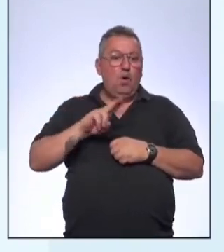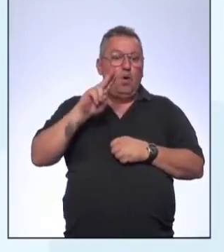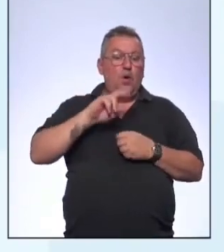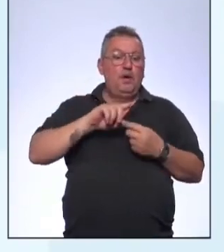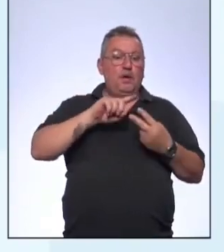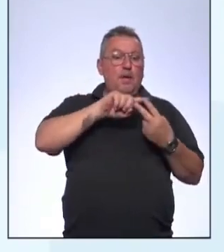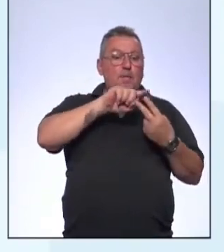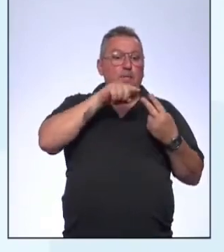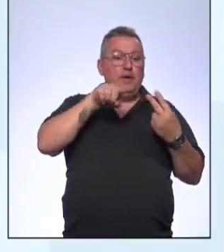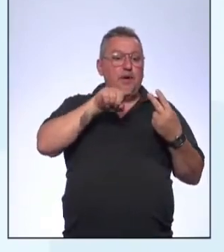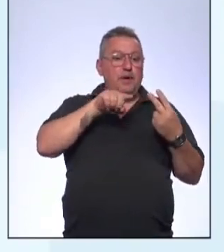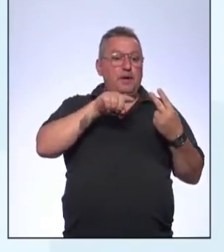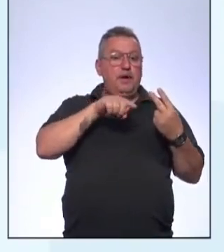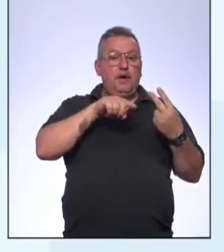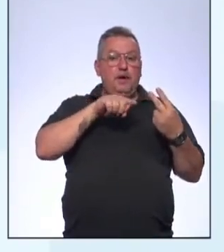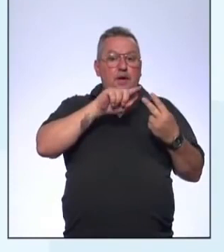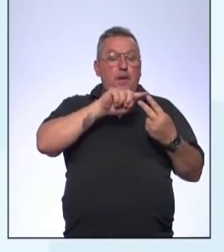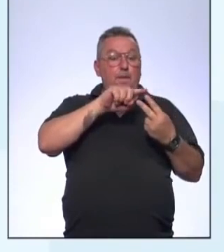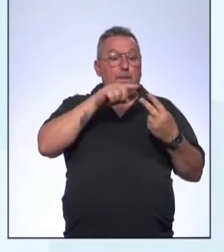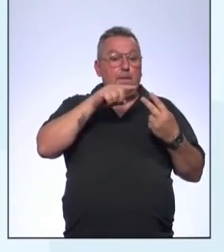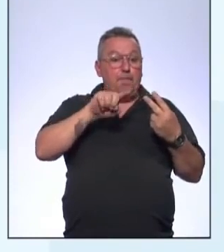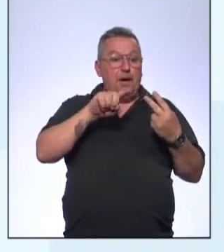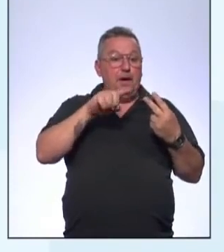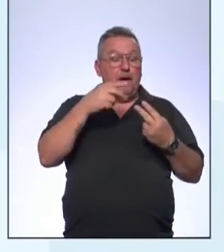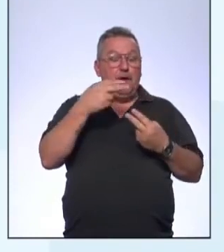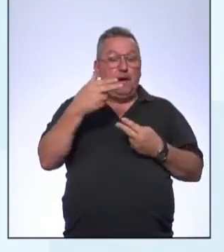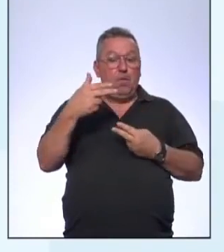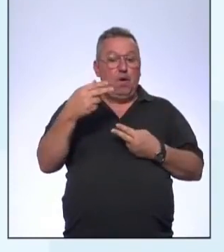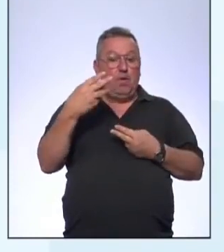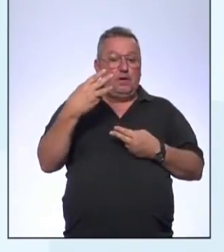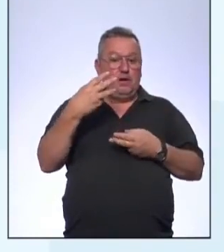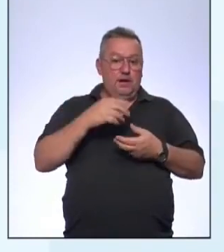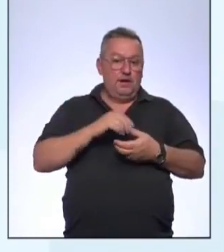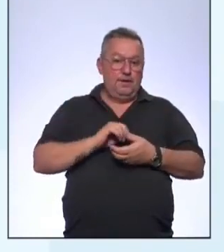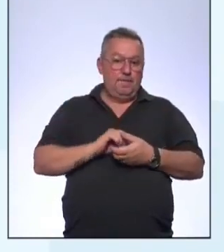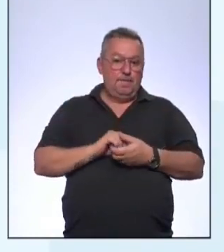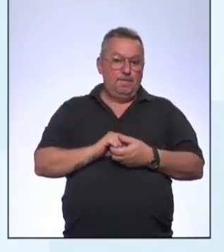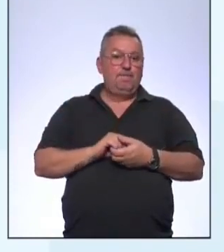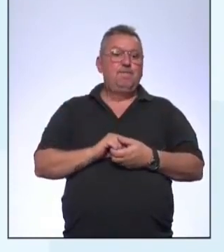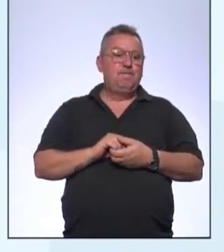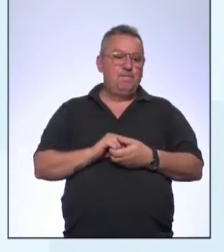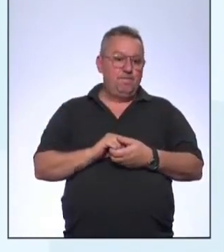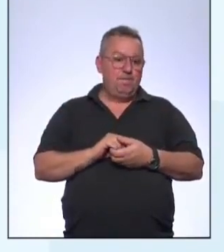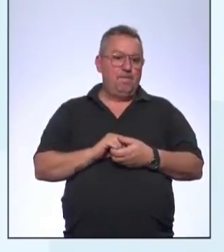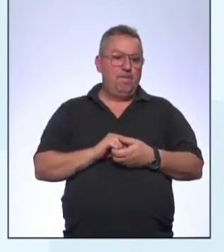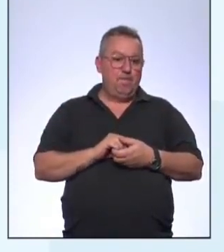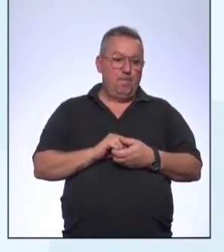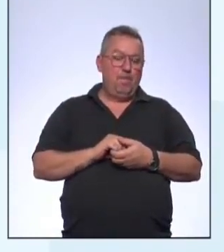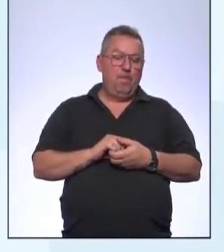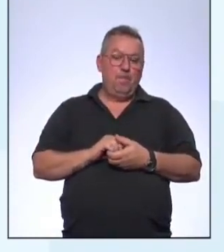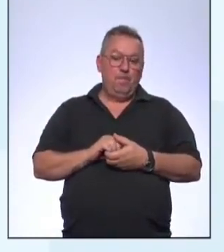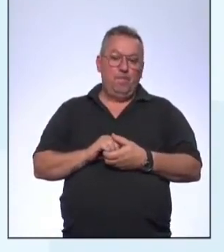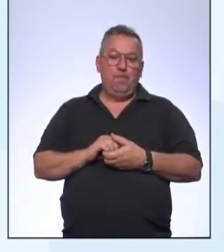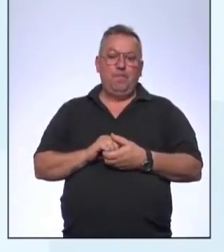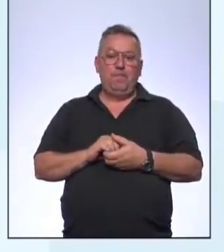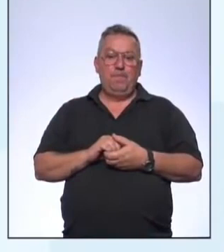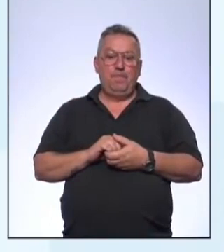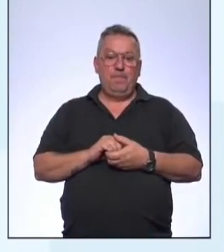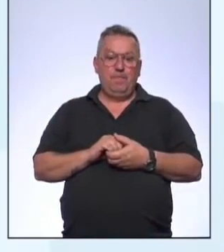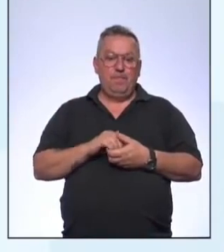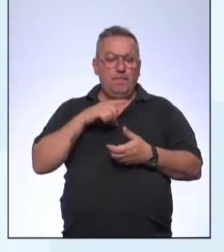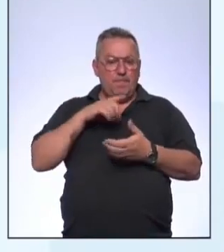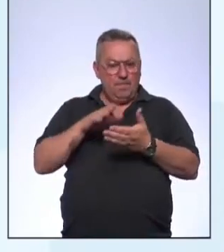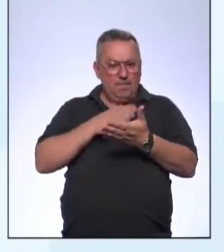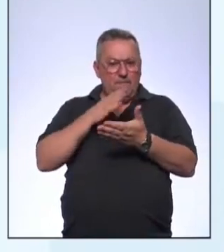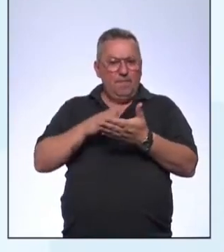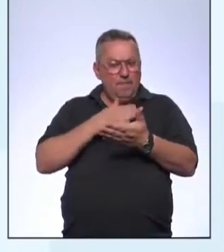Então, já estou colocando o raio ali. E para facilitar a conta, eu peço para você utilizar o π igual a 3. Está no caderno